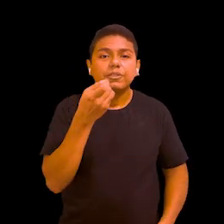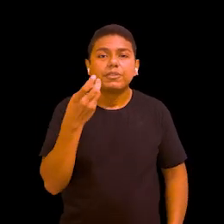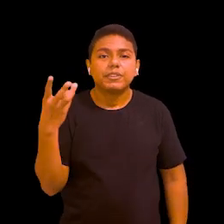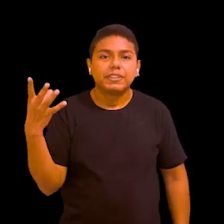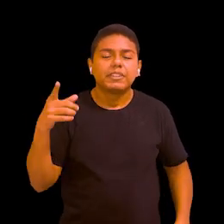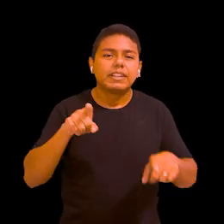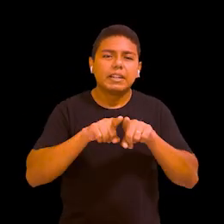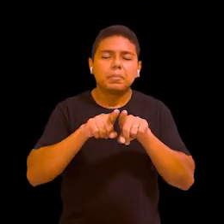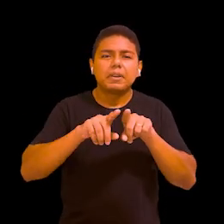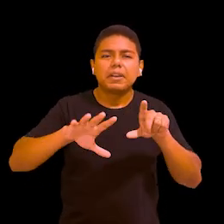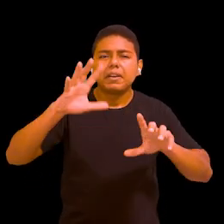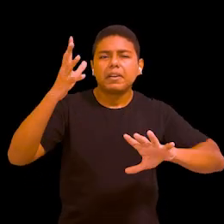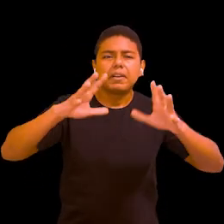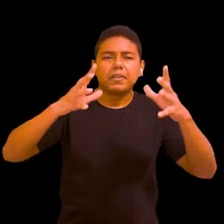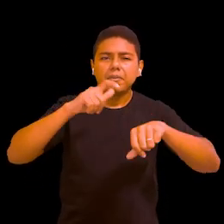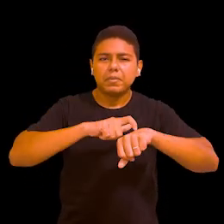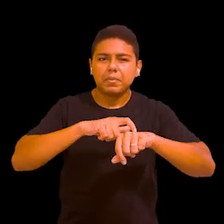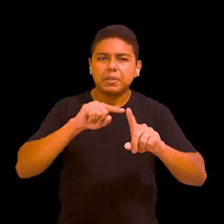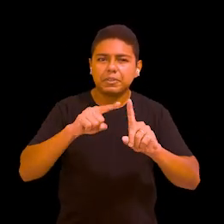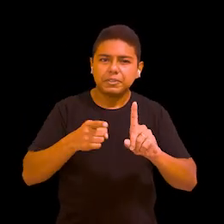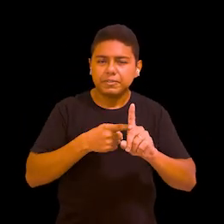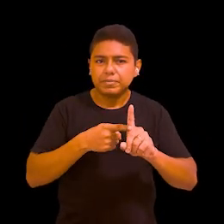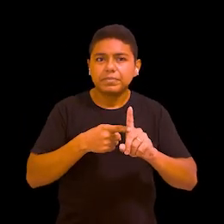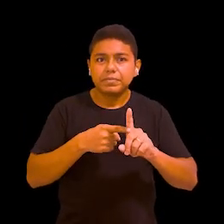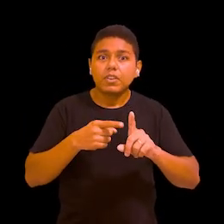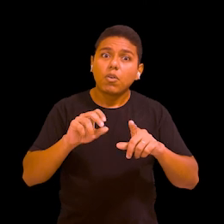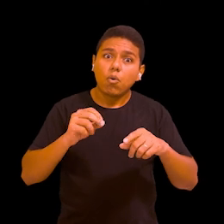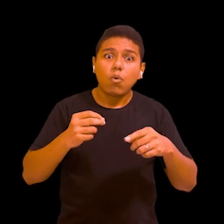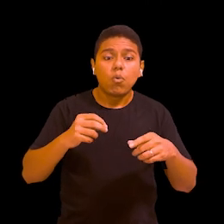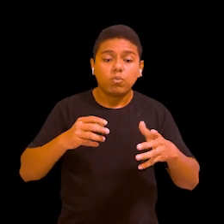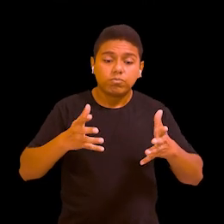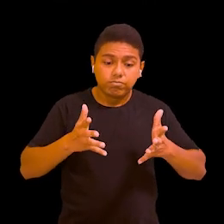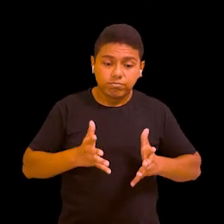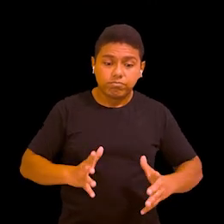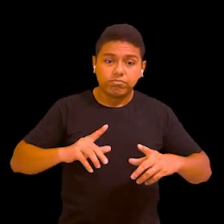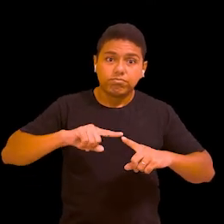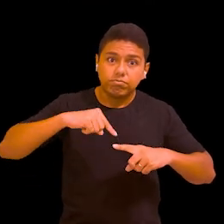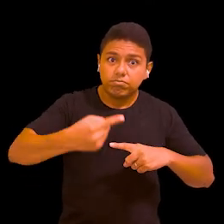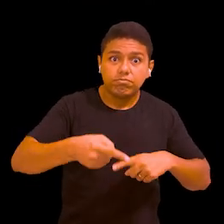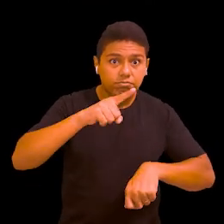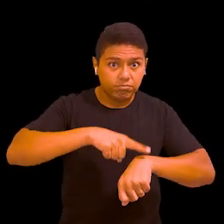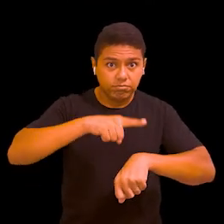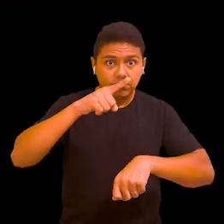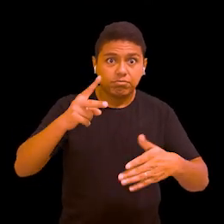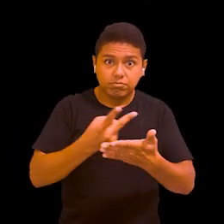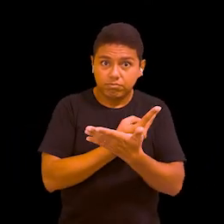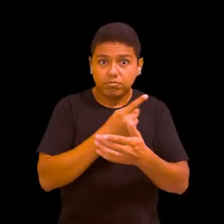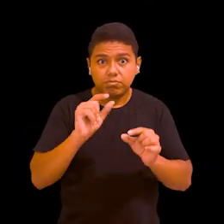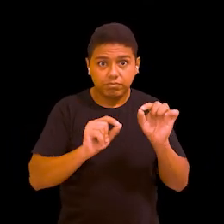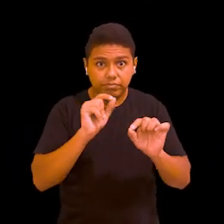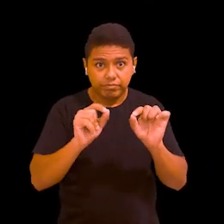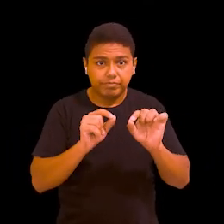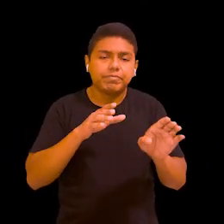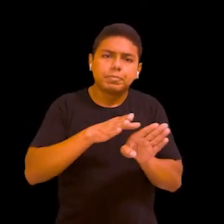As intercorrências na gestação, no parto ou no pós-parto imediato, o aconselhamento e a